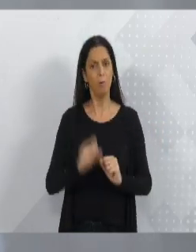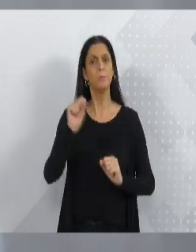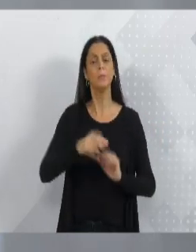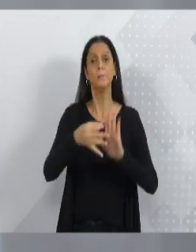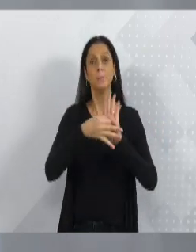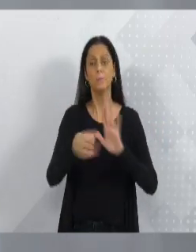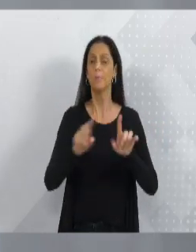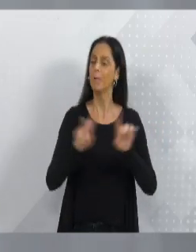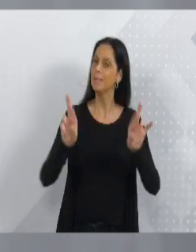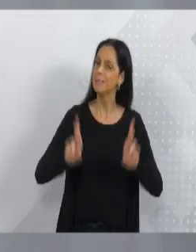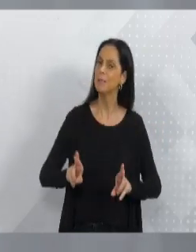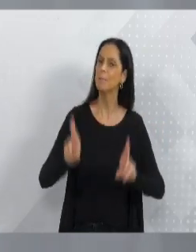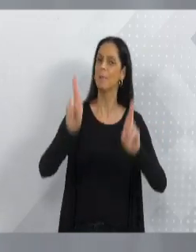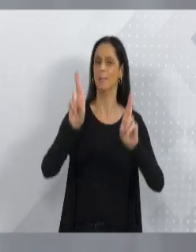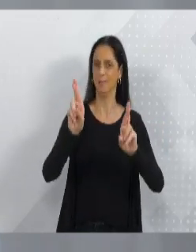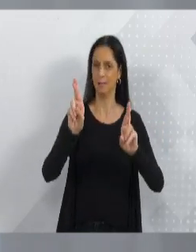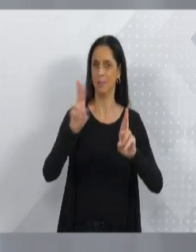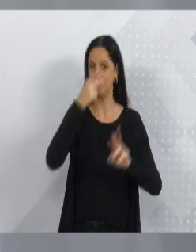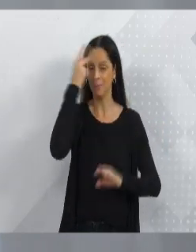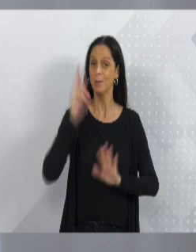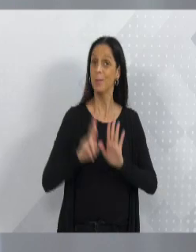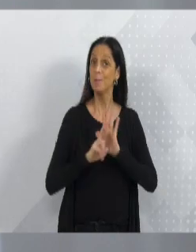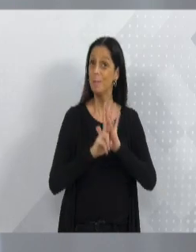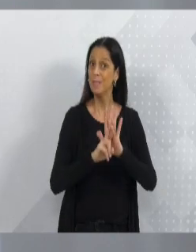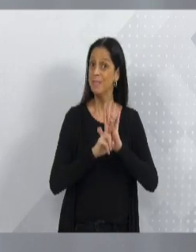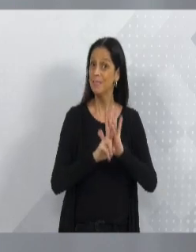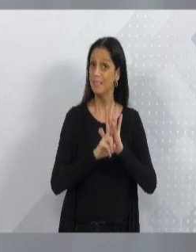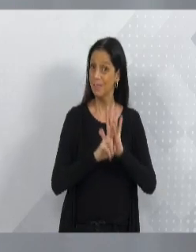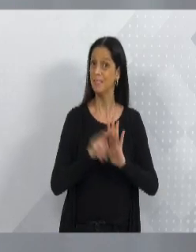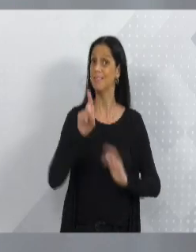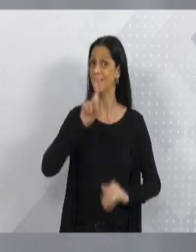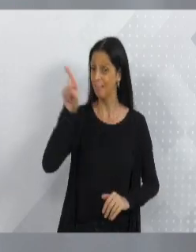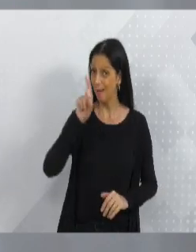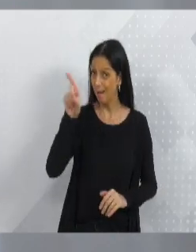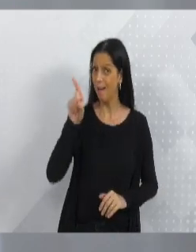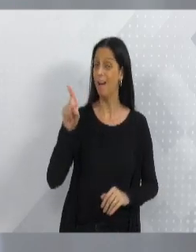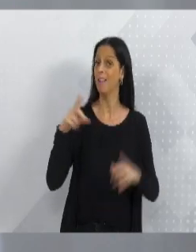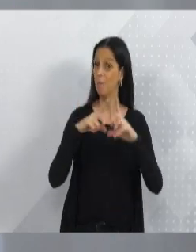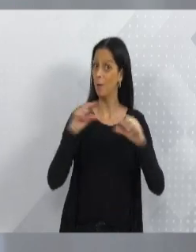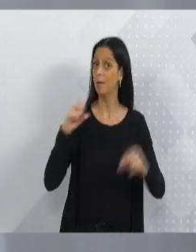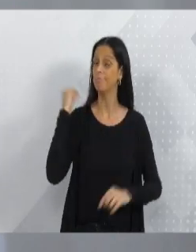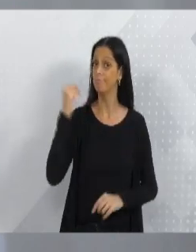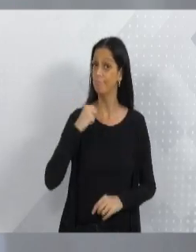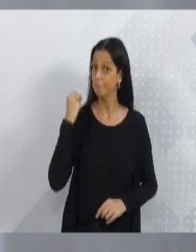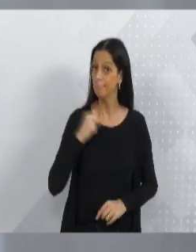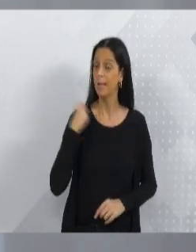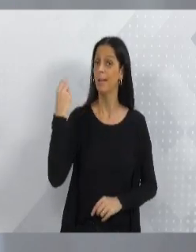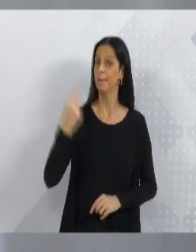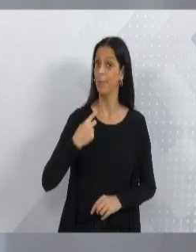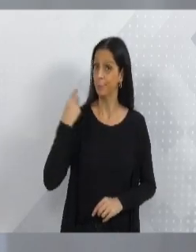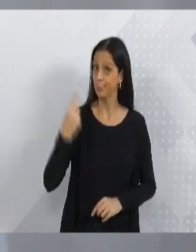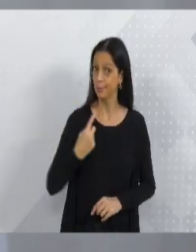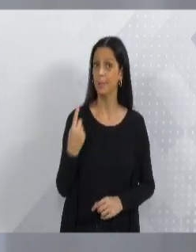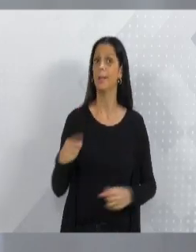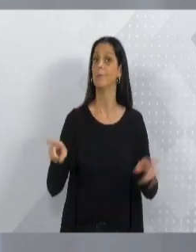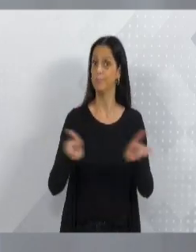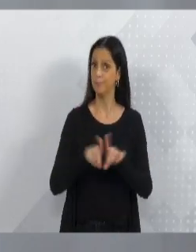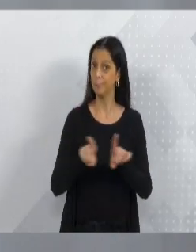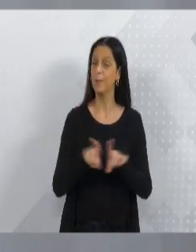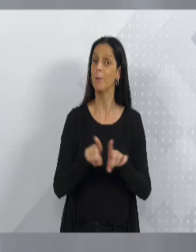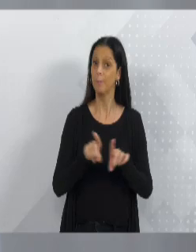esperamos aqui que os nossos representantes, senadores, deputados, e muitos deles